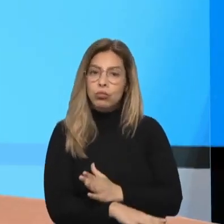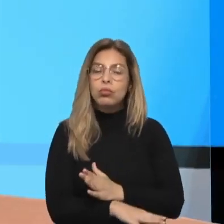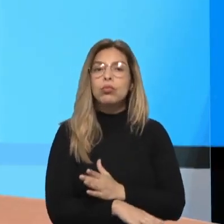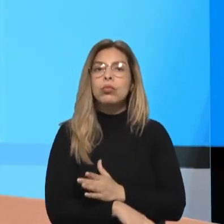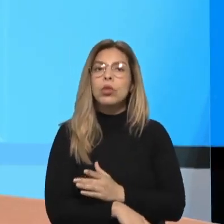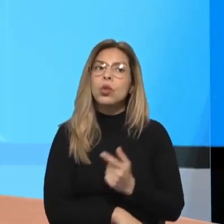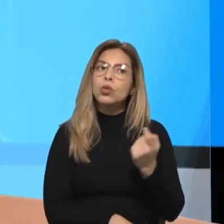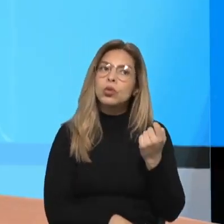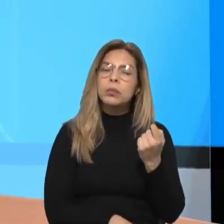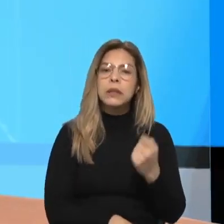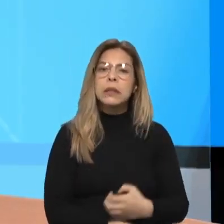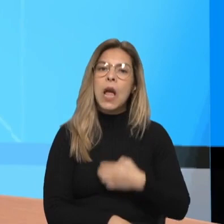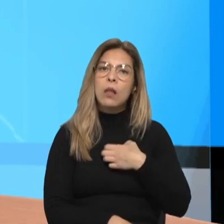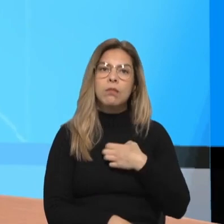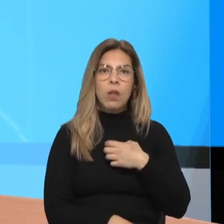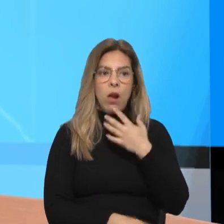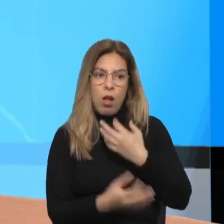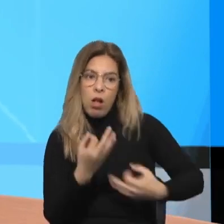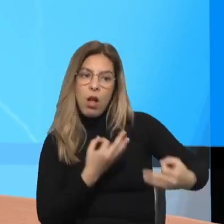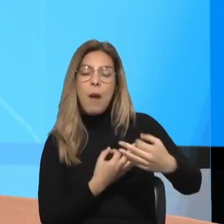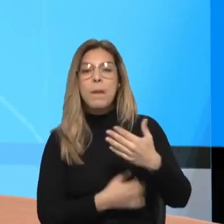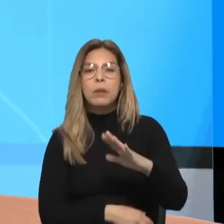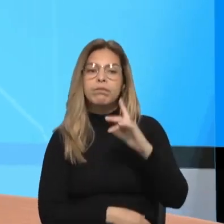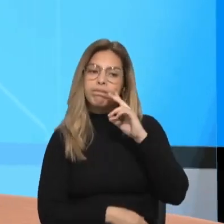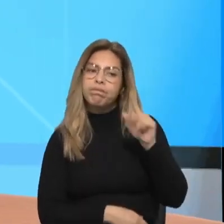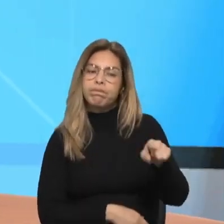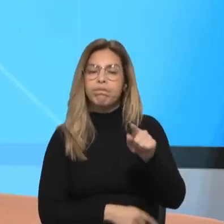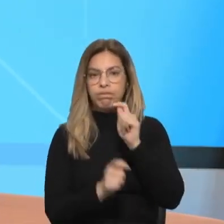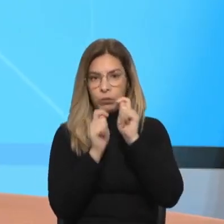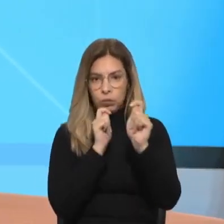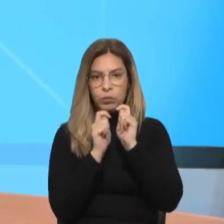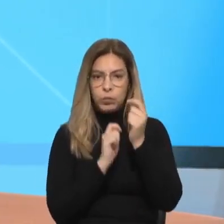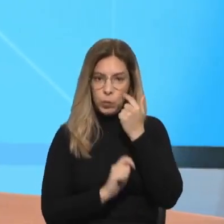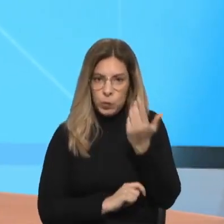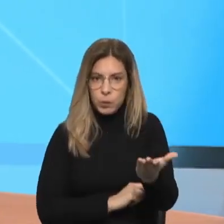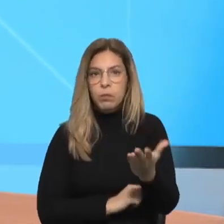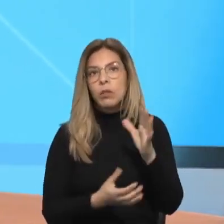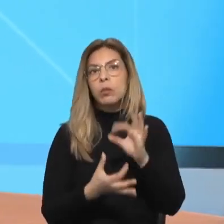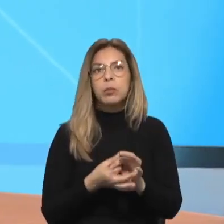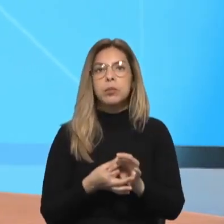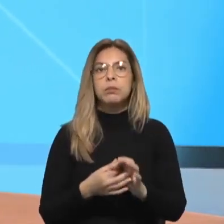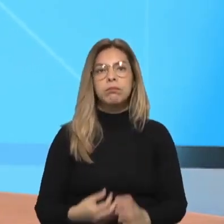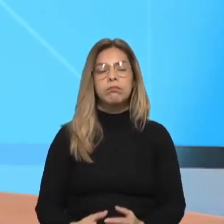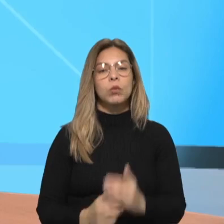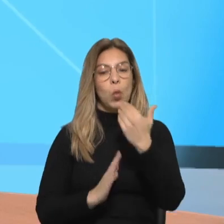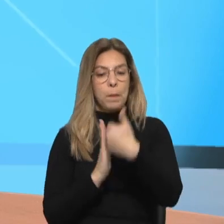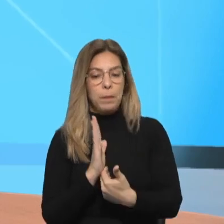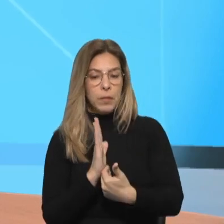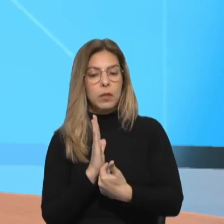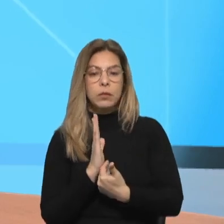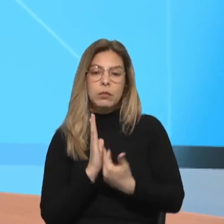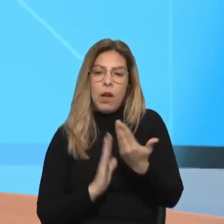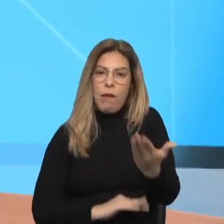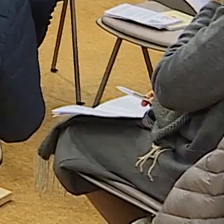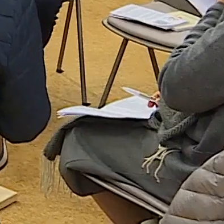com Fátima Salgueiro, vamos ver essa reportagem de reuniões sobre a recepção do documento final que estão a acontecer na Diocese